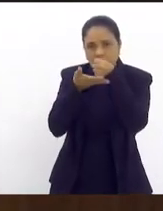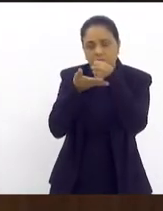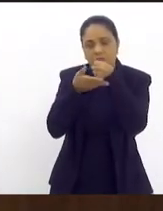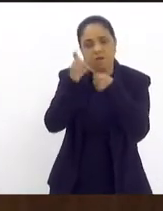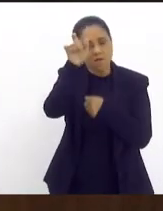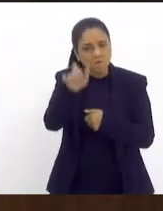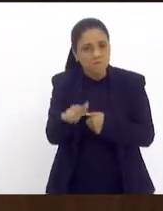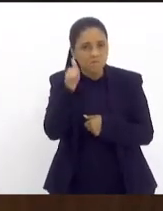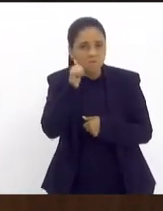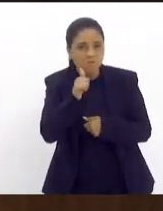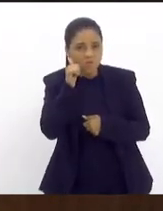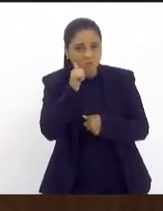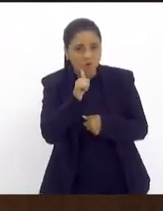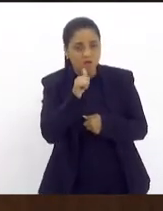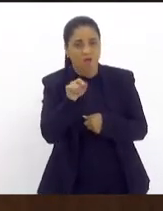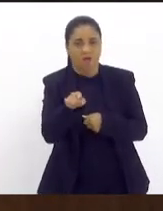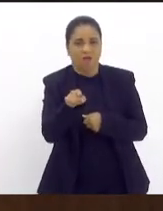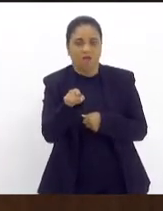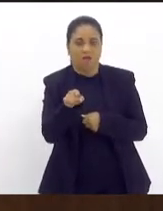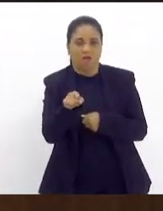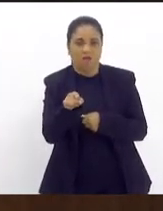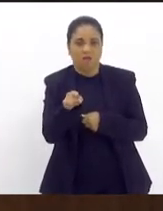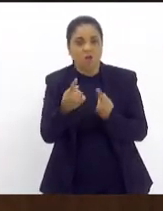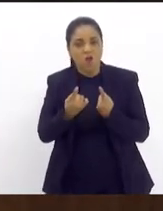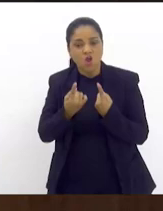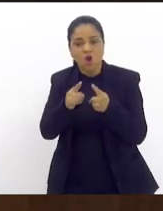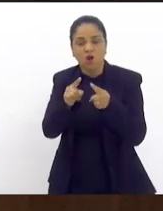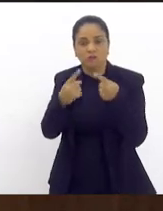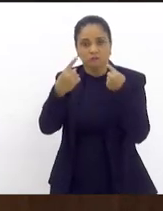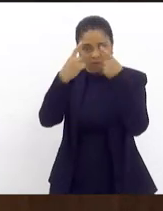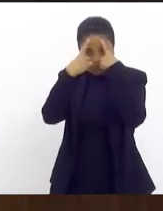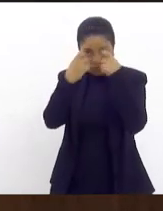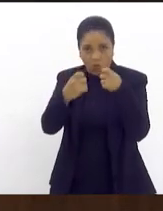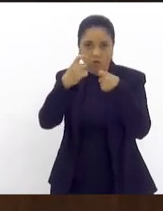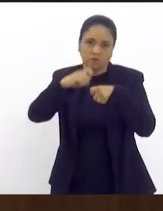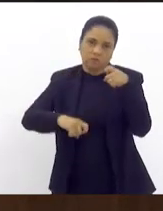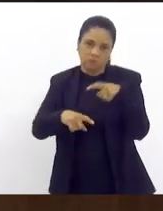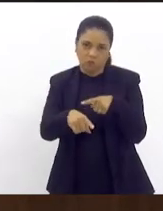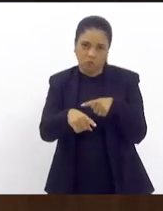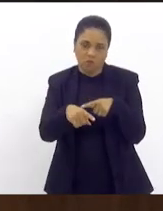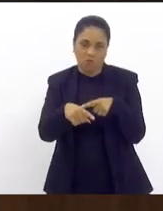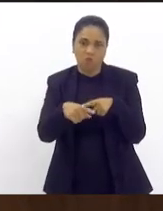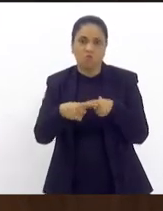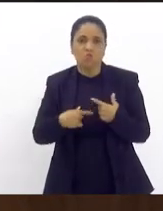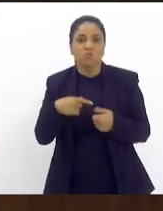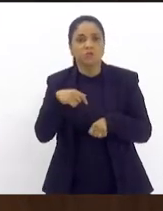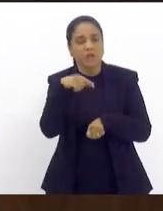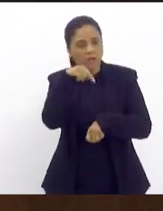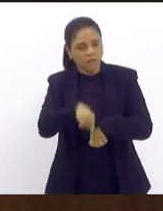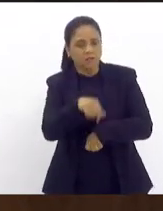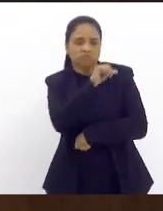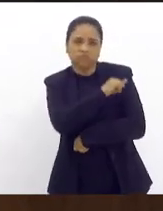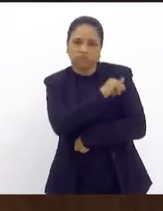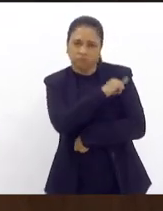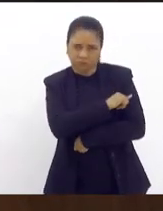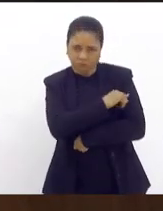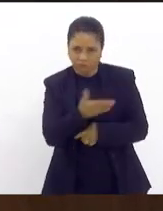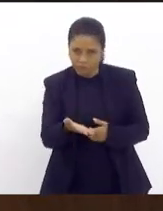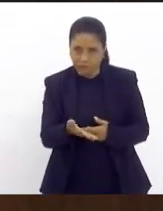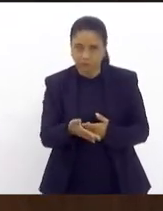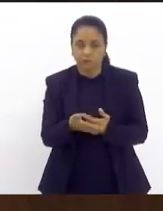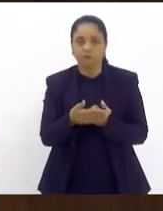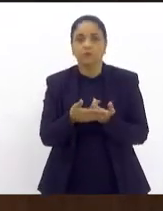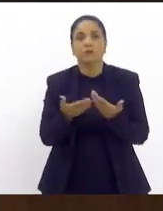vítimas dessas práticas infelizmente tão comuns de nosso estado direcionando as